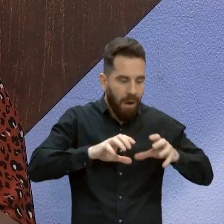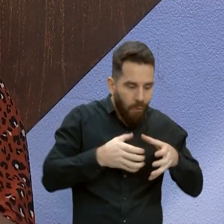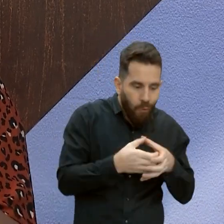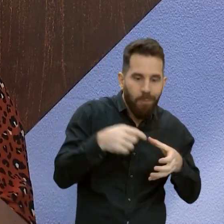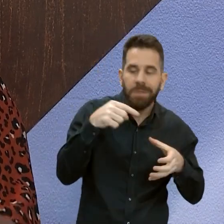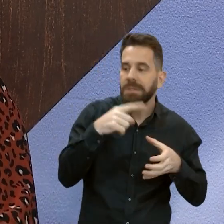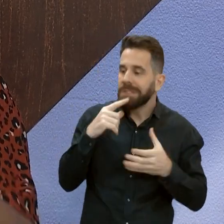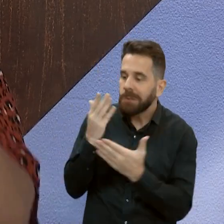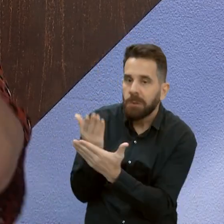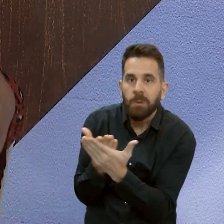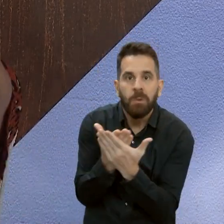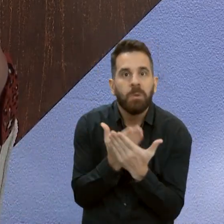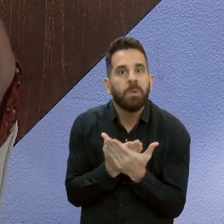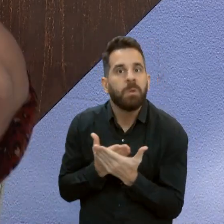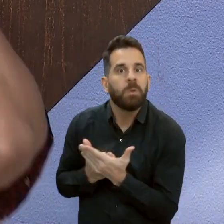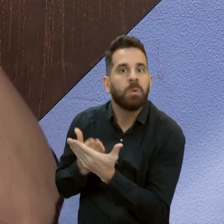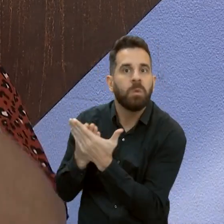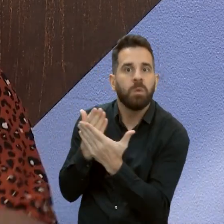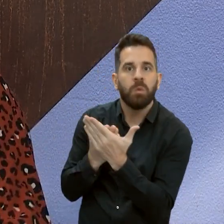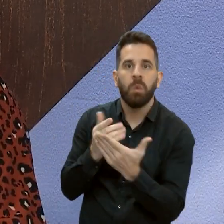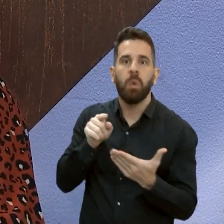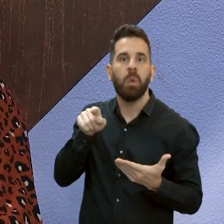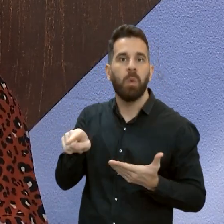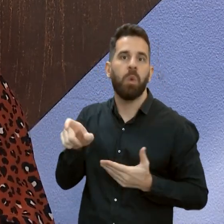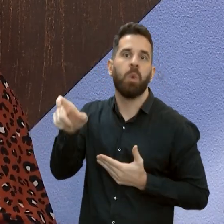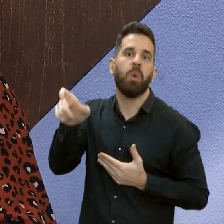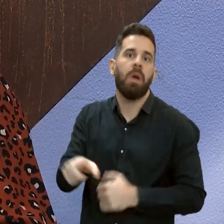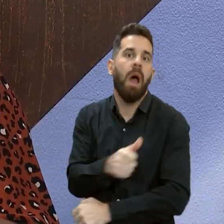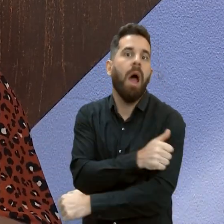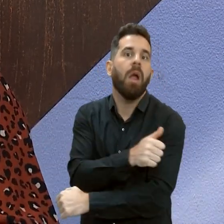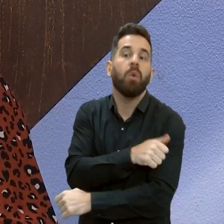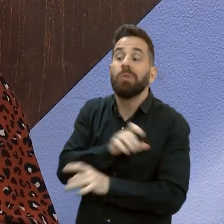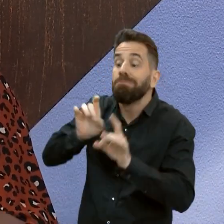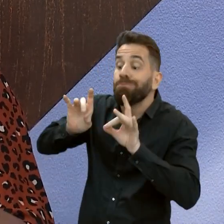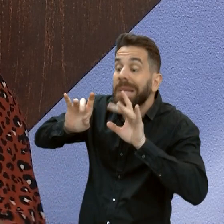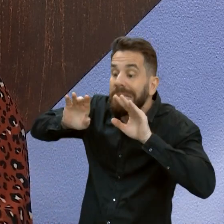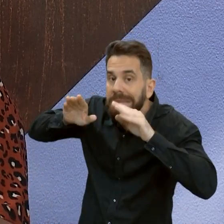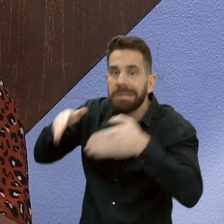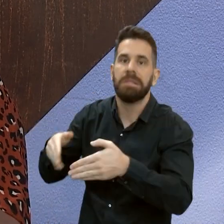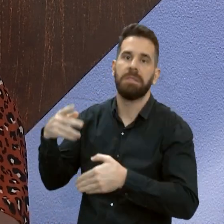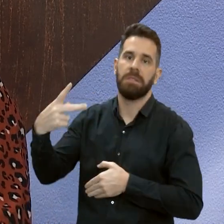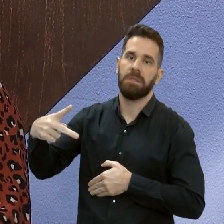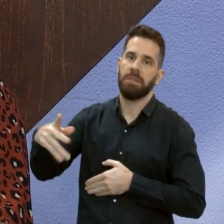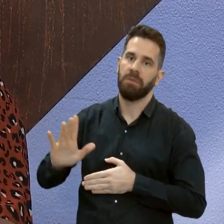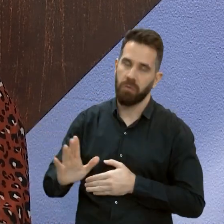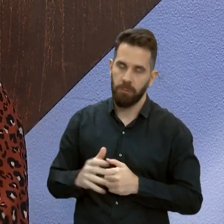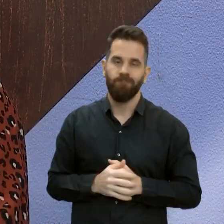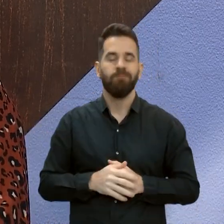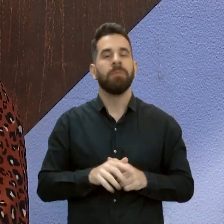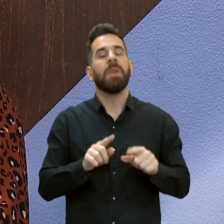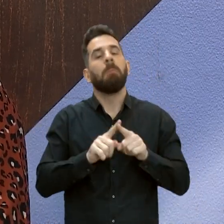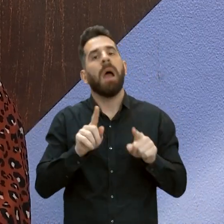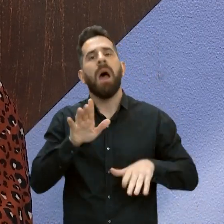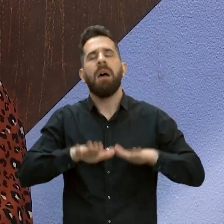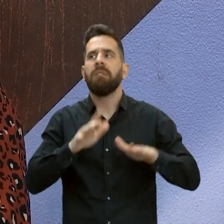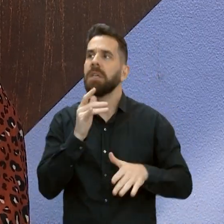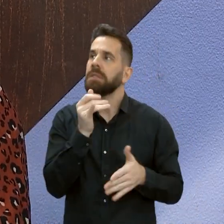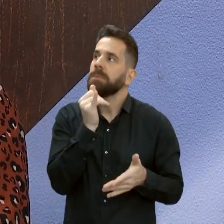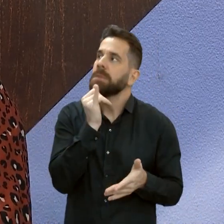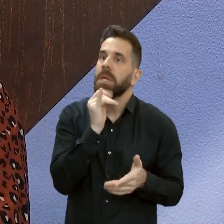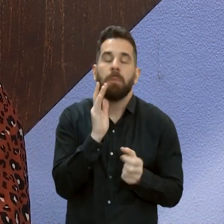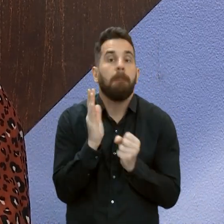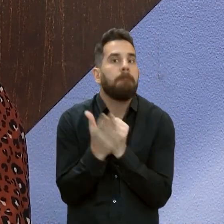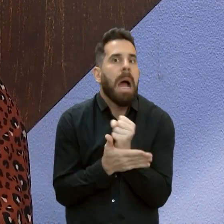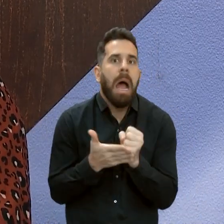por vários atendimentos. Mas quando existe uma necessidade muito básica naquele momento, a gente entra